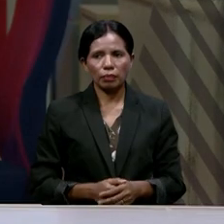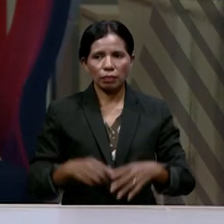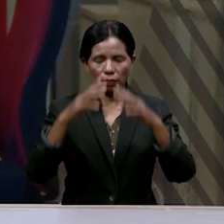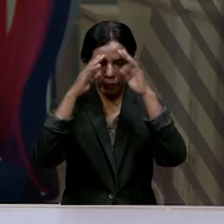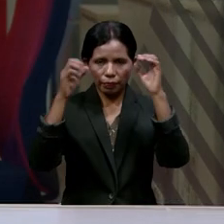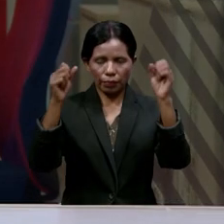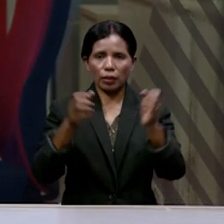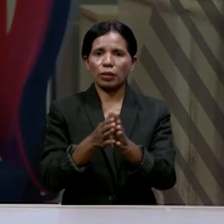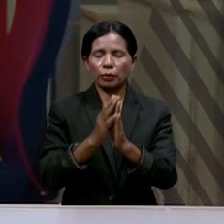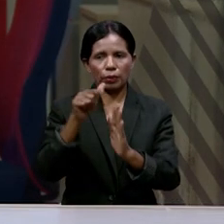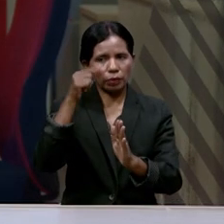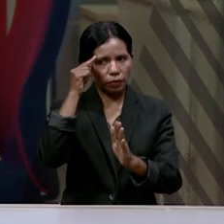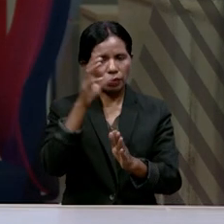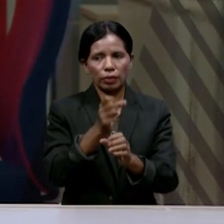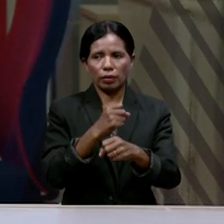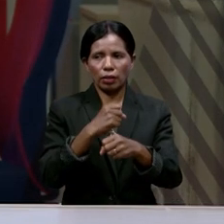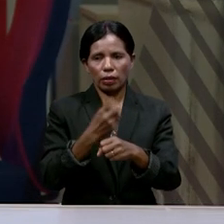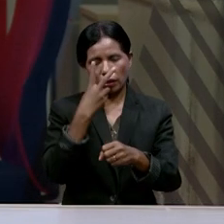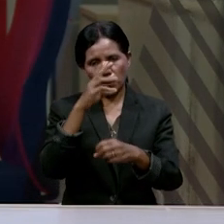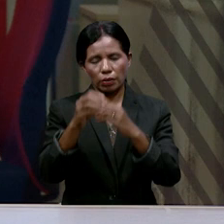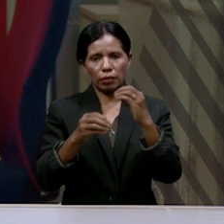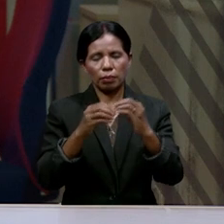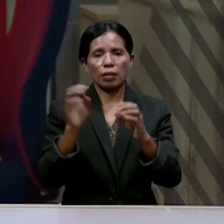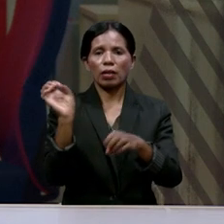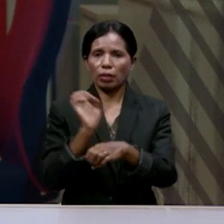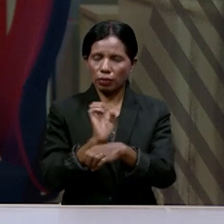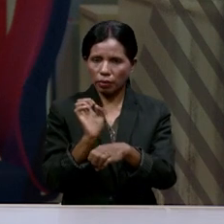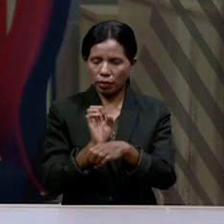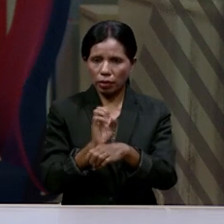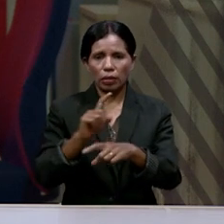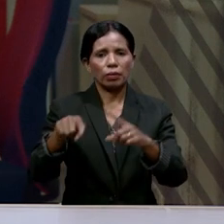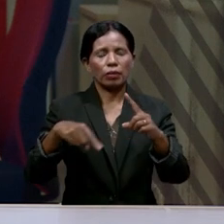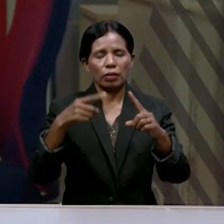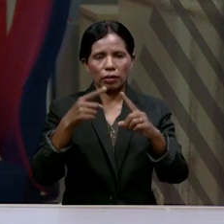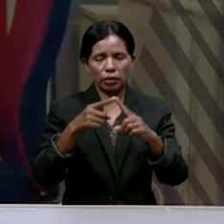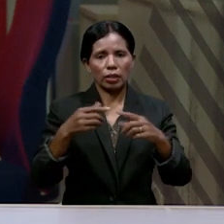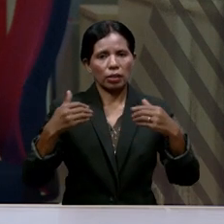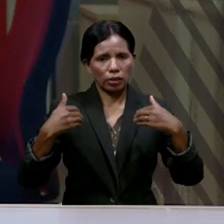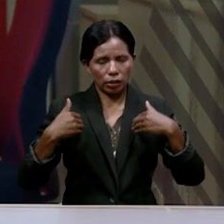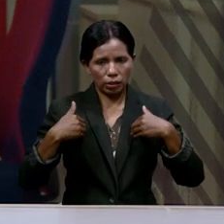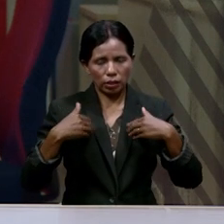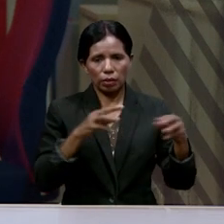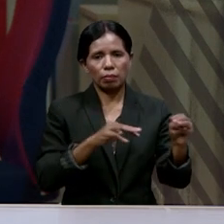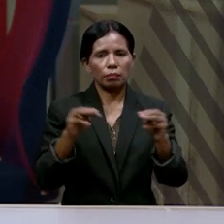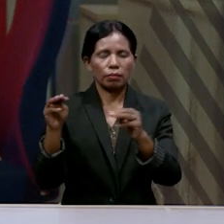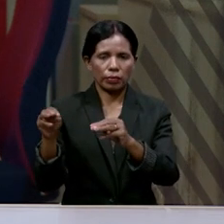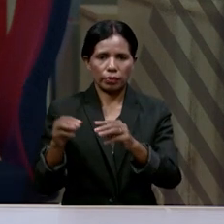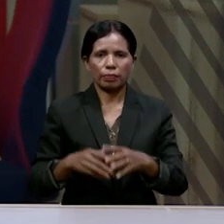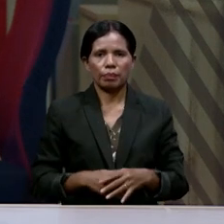presidente da República, russo governo, atual avaliação do setor economia, o anhira acontece remodelação.